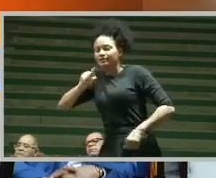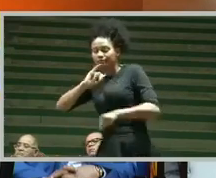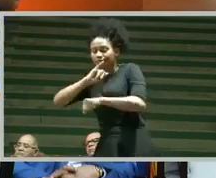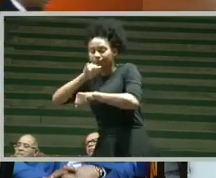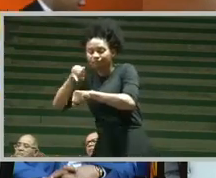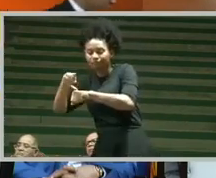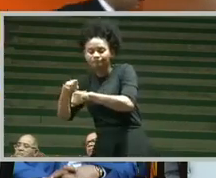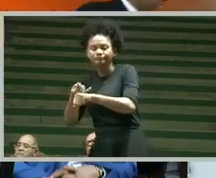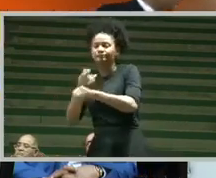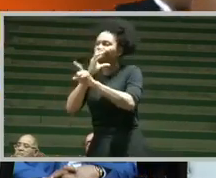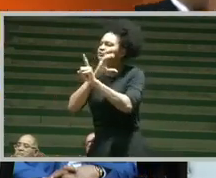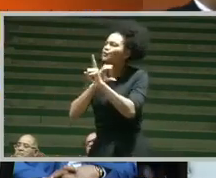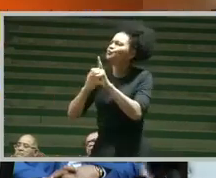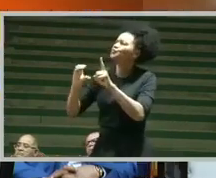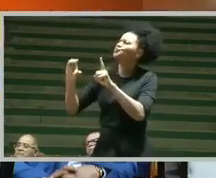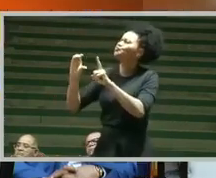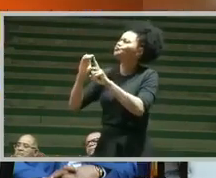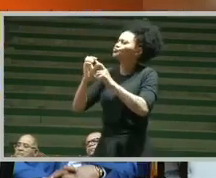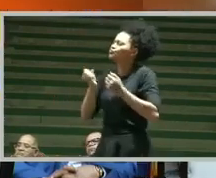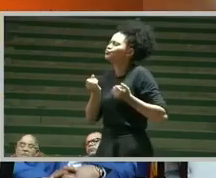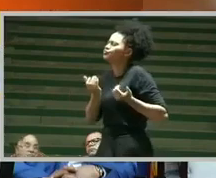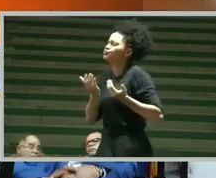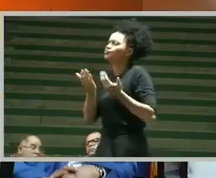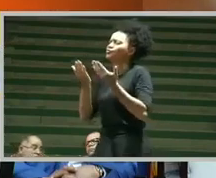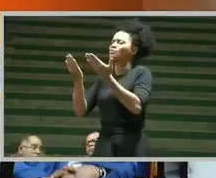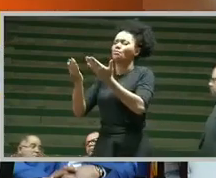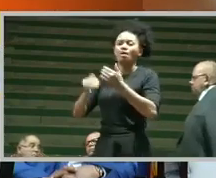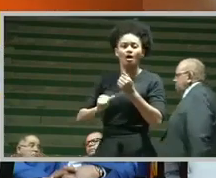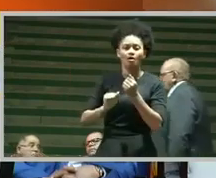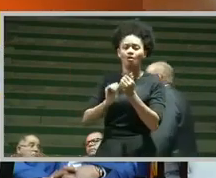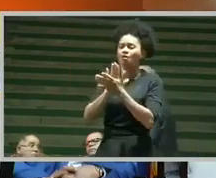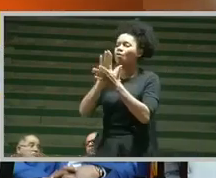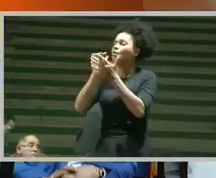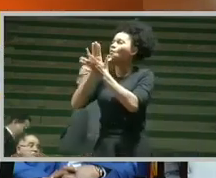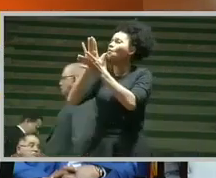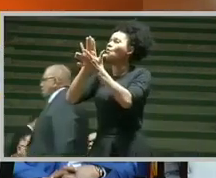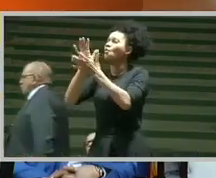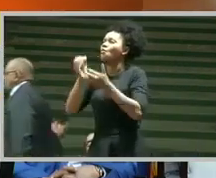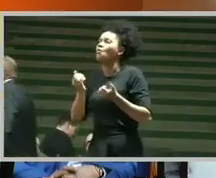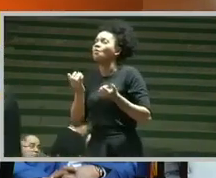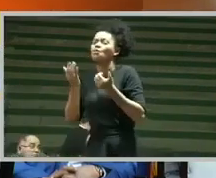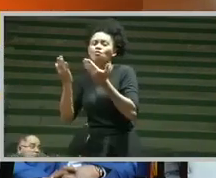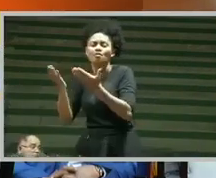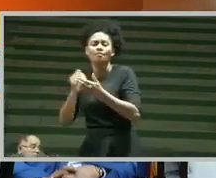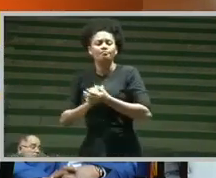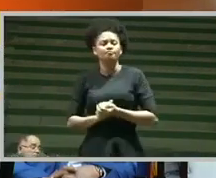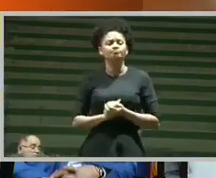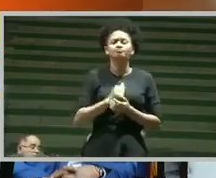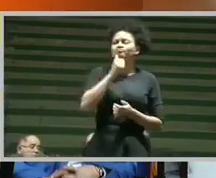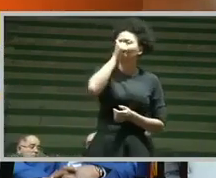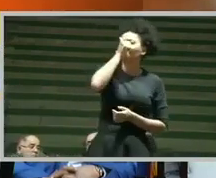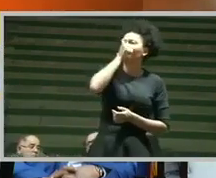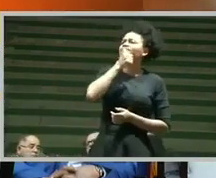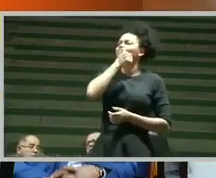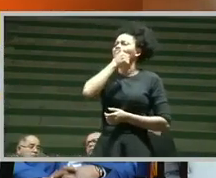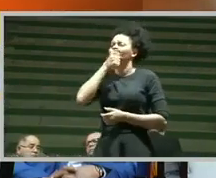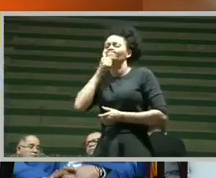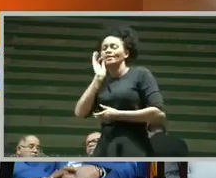para cultuar, para louvar, para sacrificar no